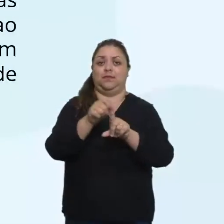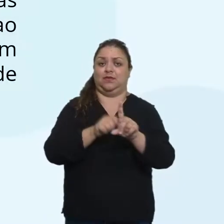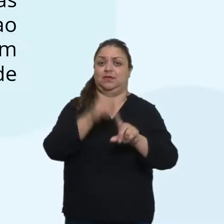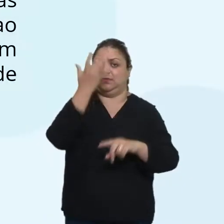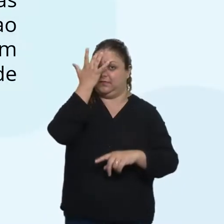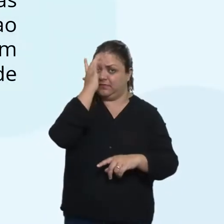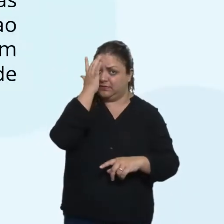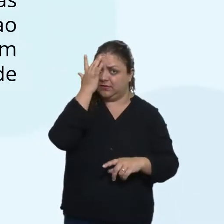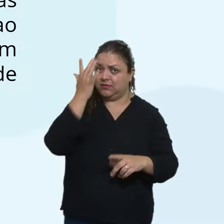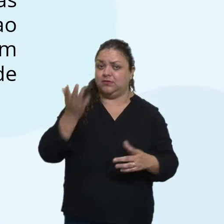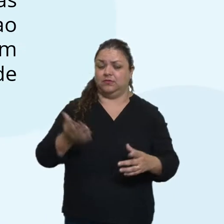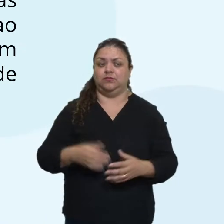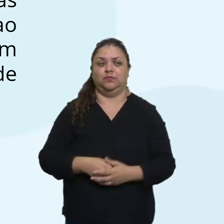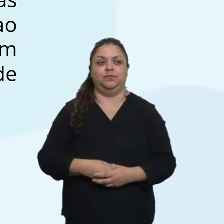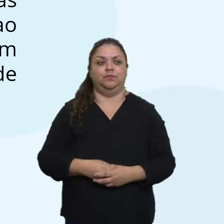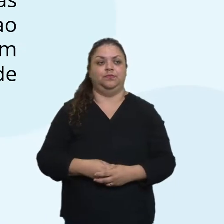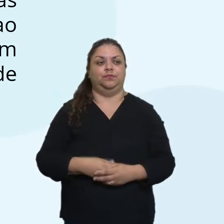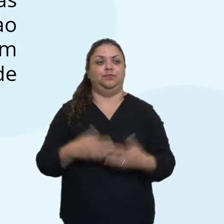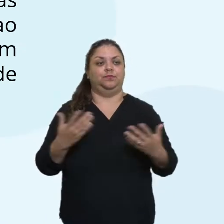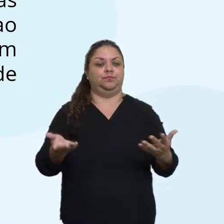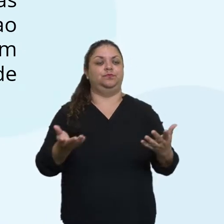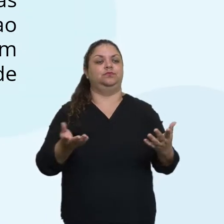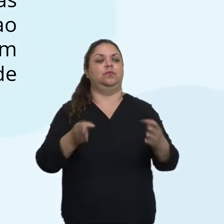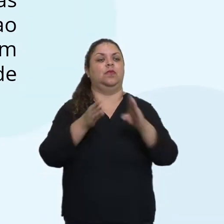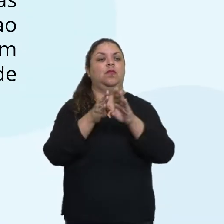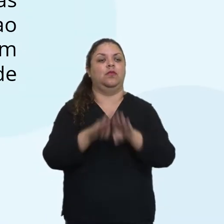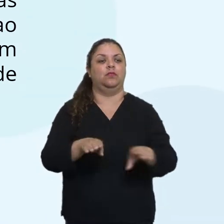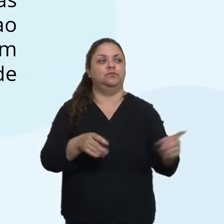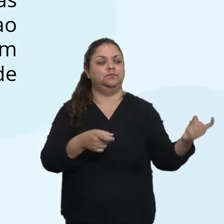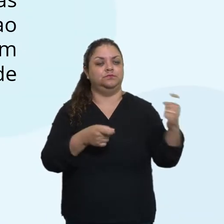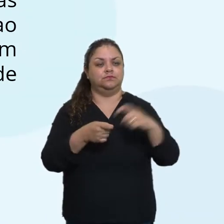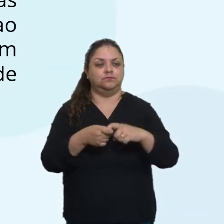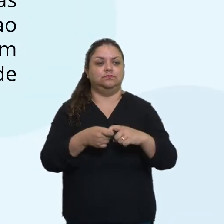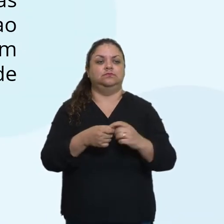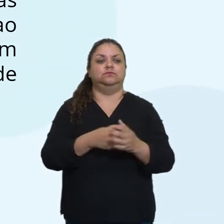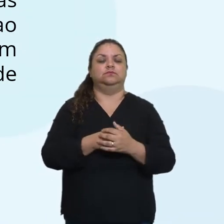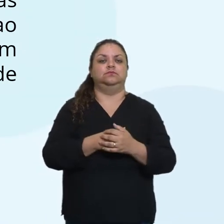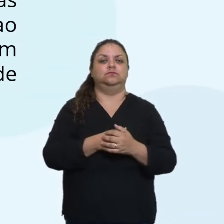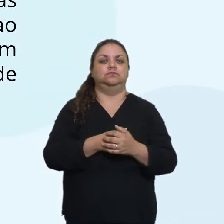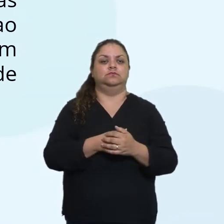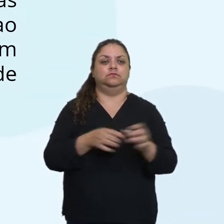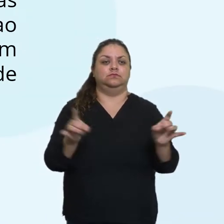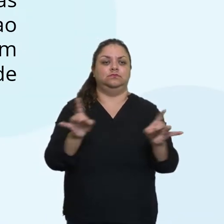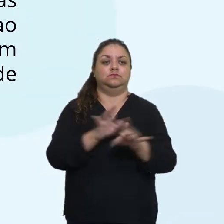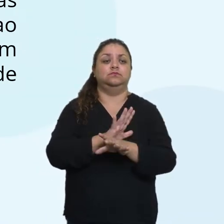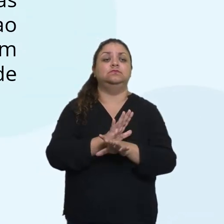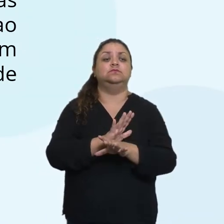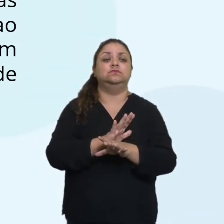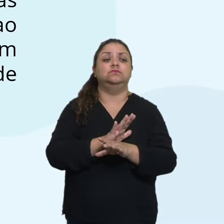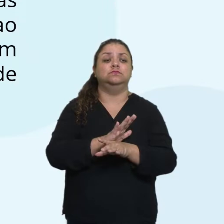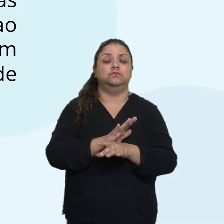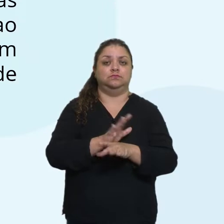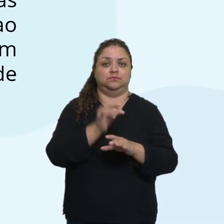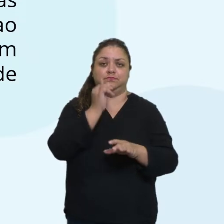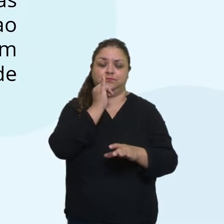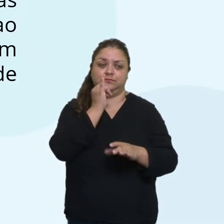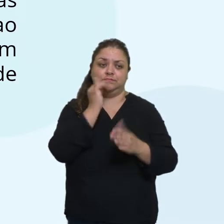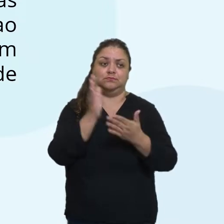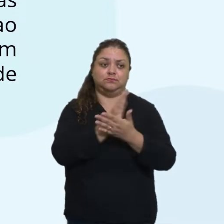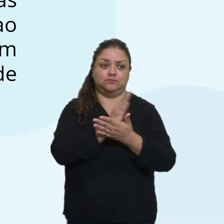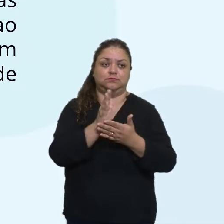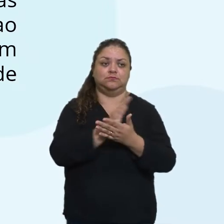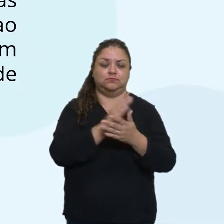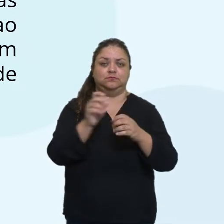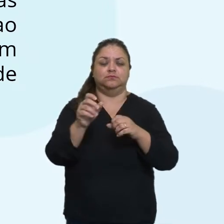Então veja recuperação ela ela termina a gente é nós já tratamos aqui por exemplo algumas informações